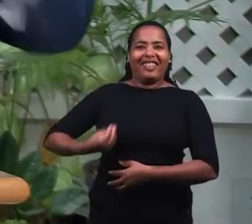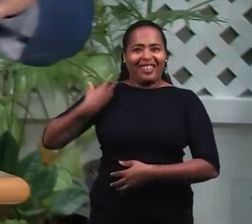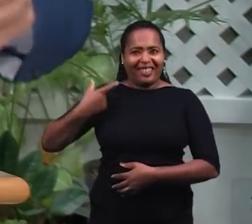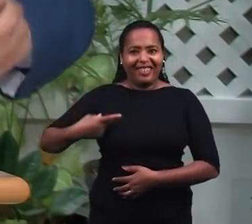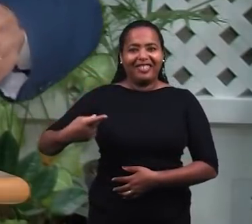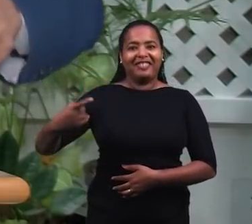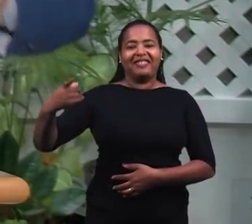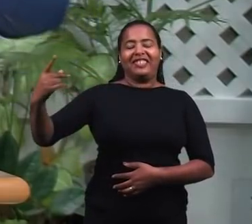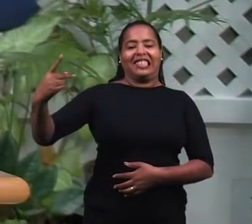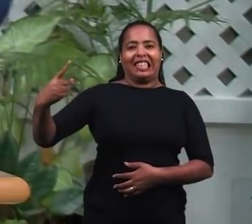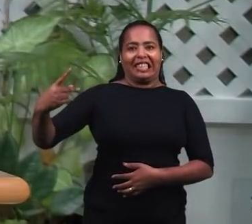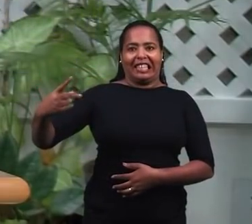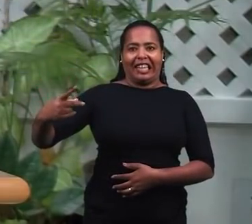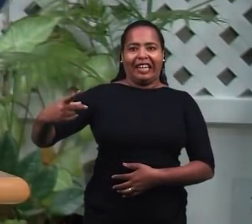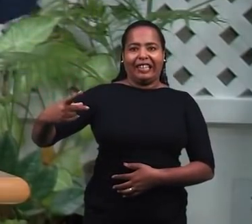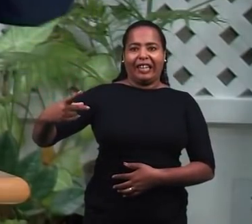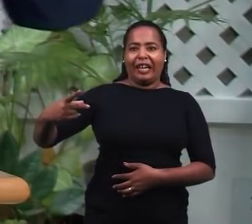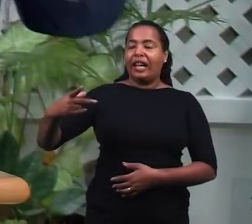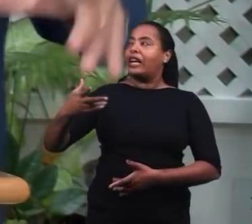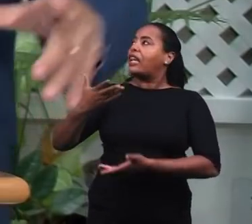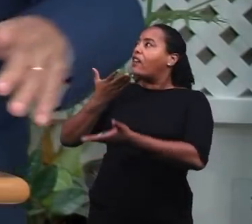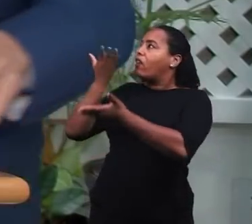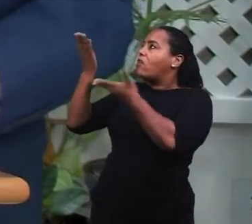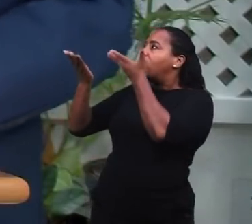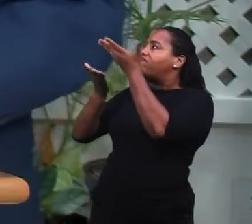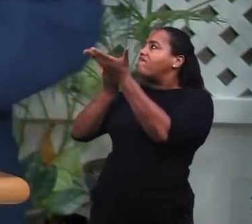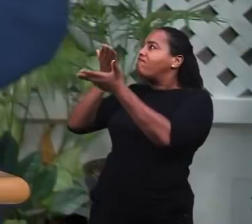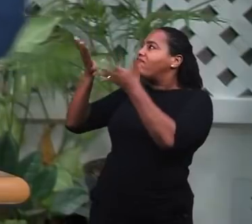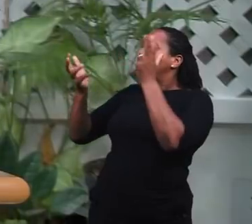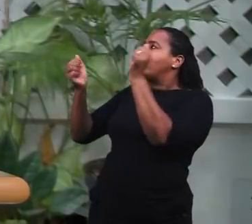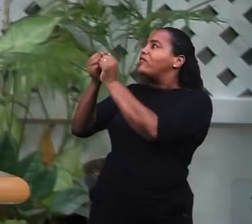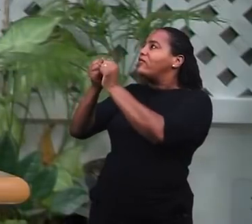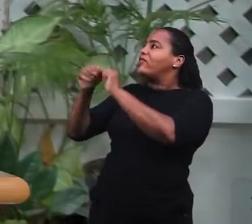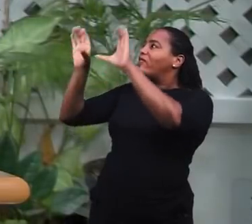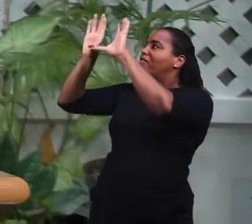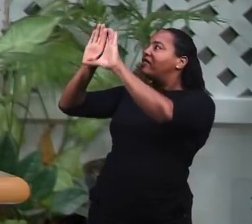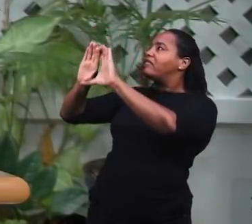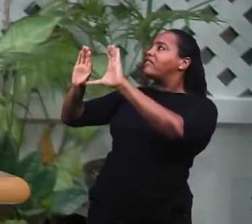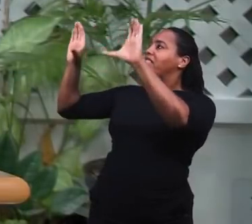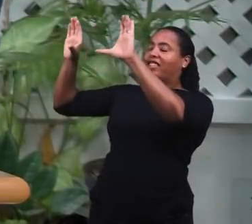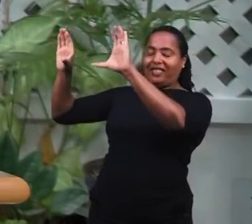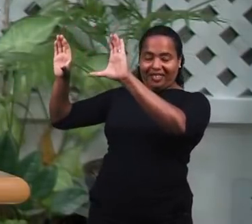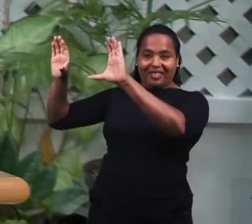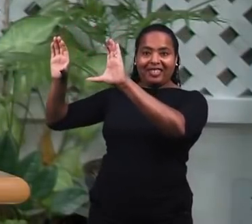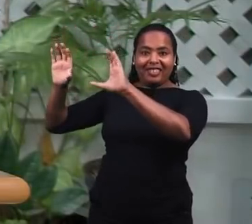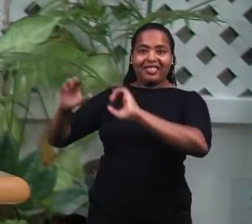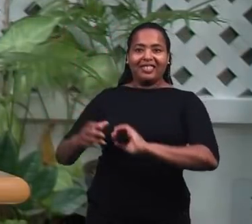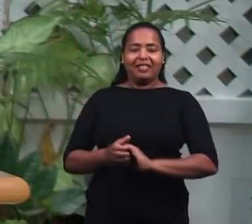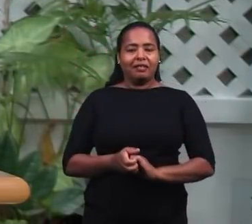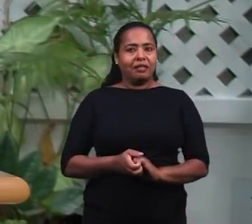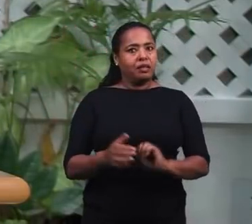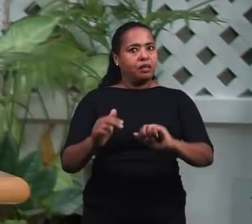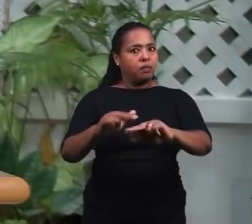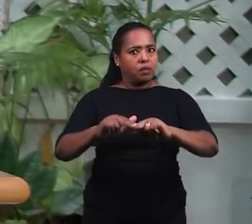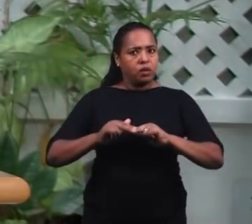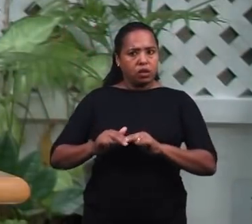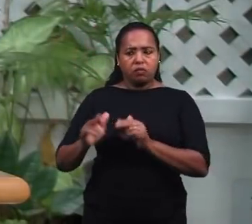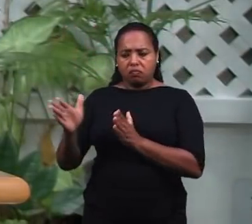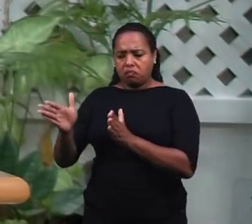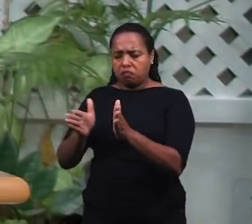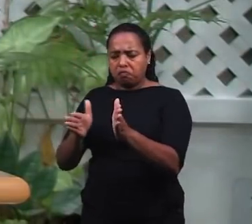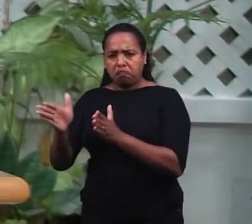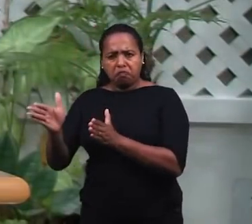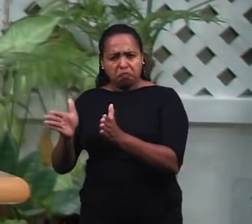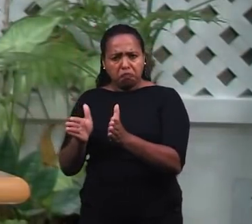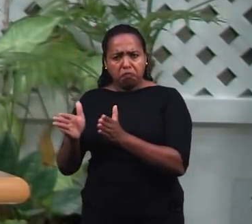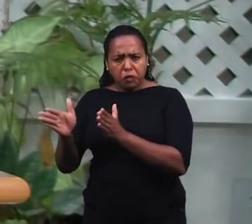vida eterna. É aqueles que vão participar da vida eterna. Por isso, nessa hora da